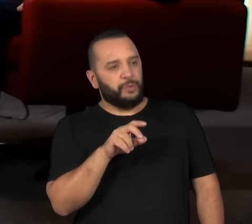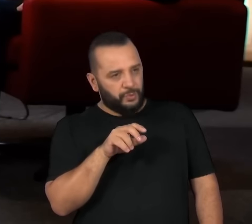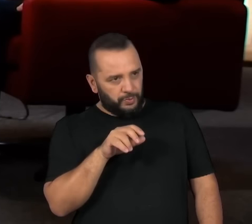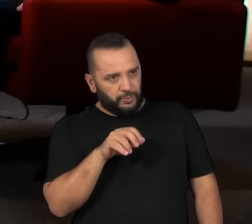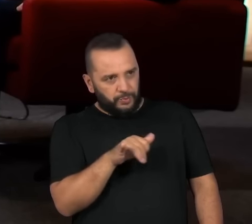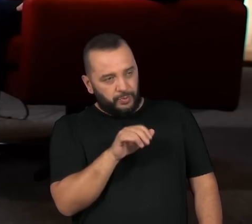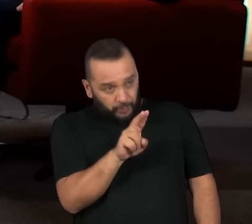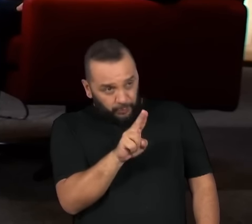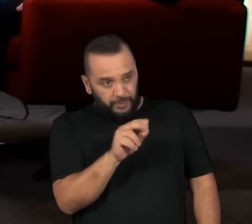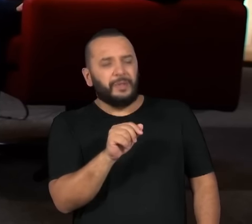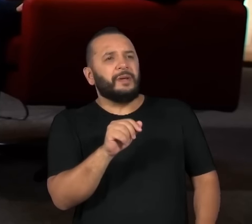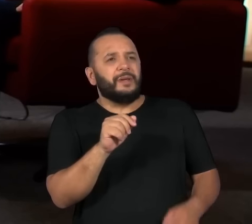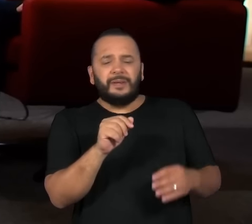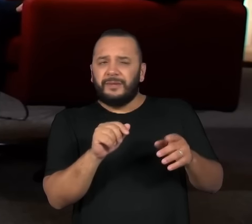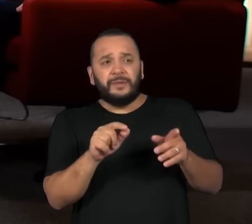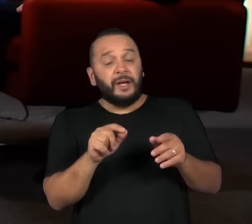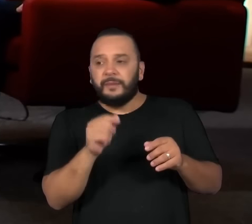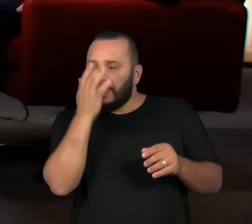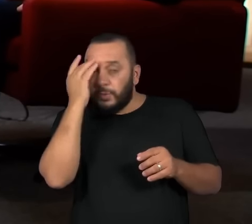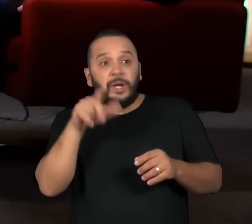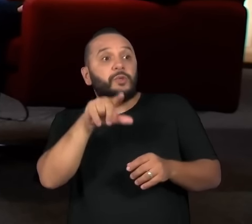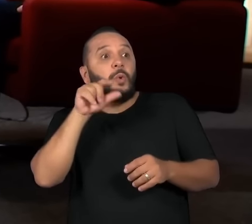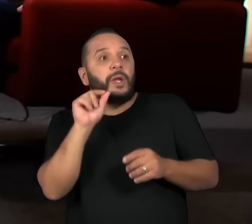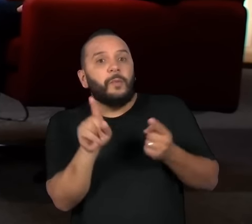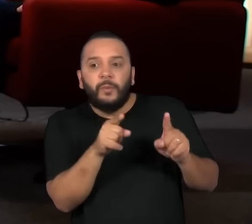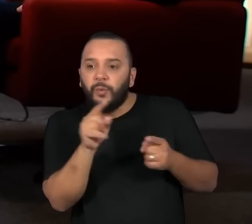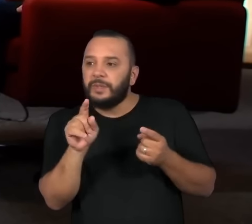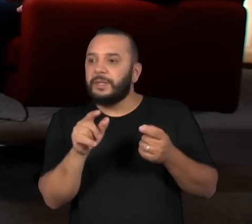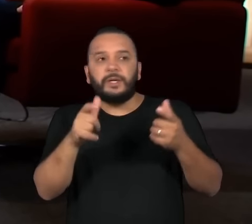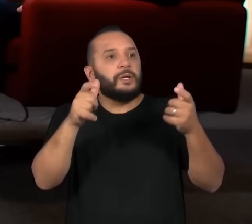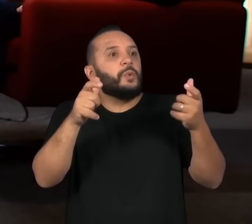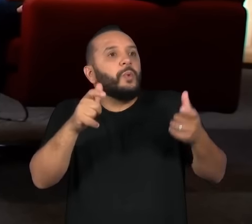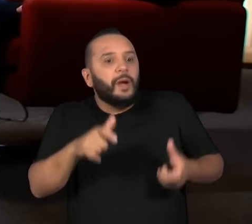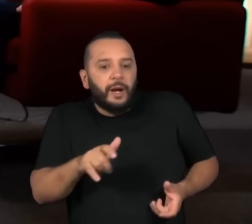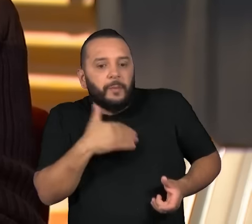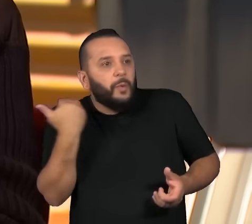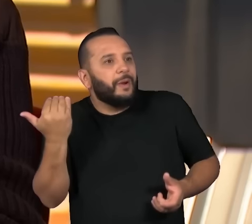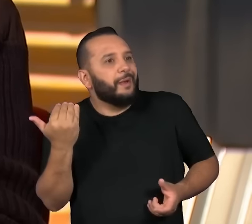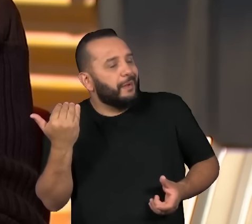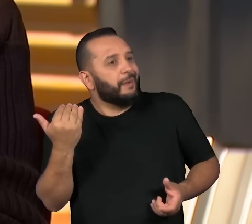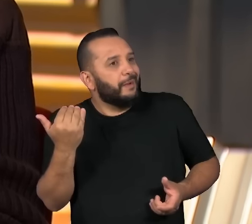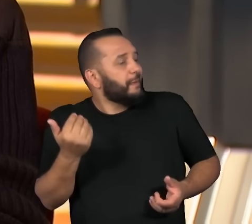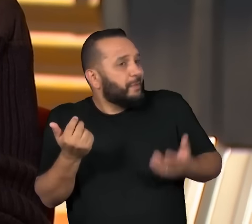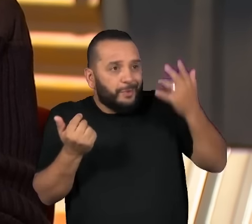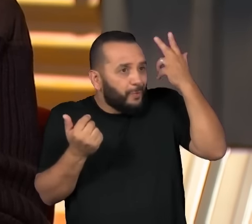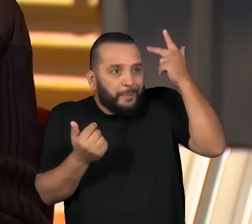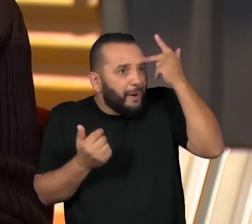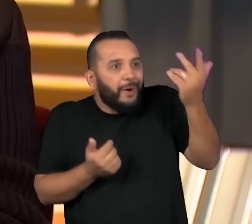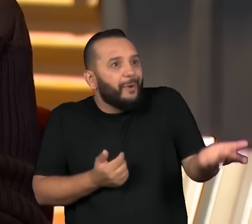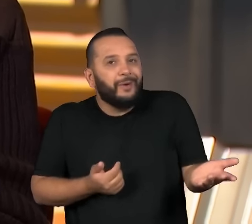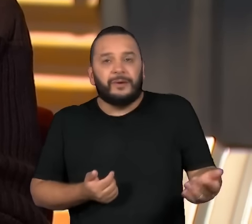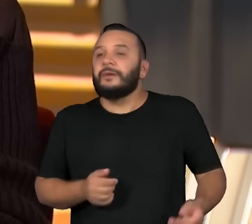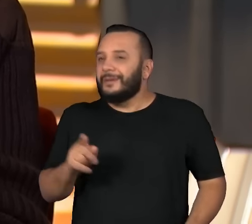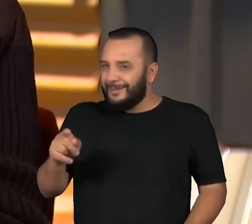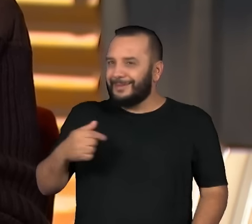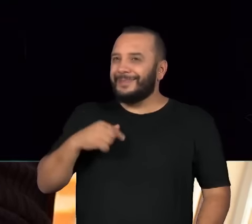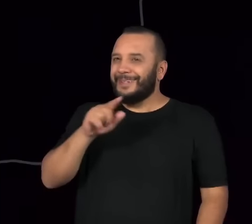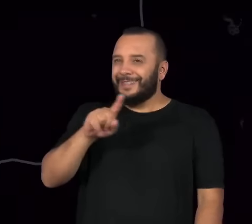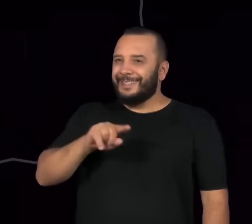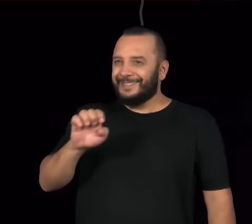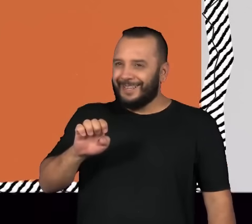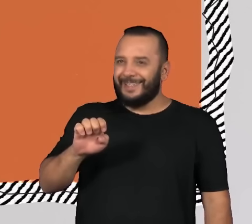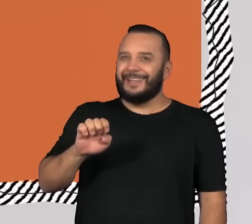acha mórbido, você fala, não, É lindo. eu vou viver esta... Pô, a celebração do Zé Celso, né?